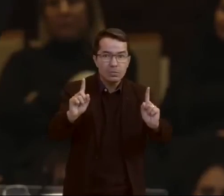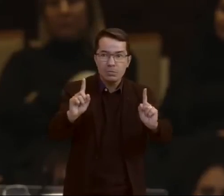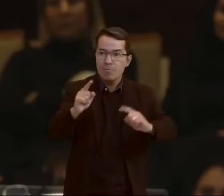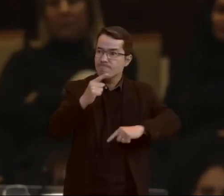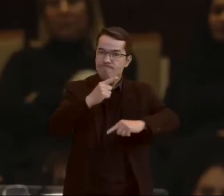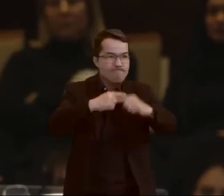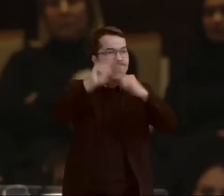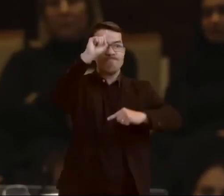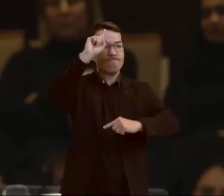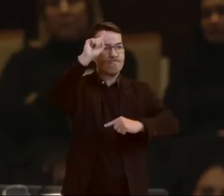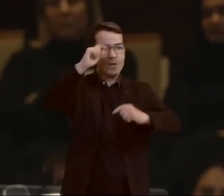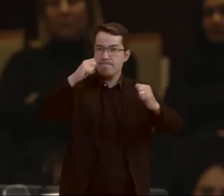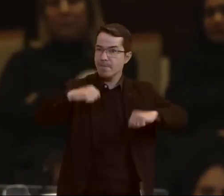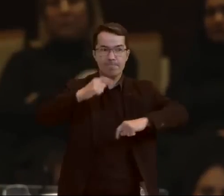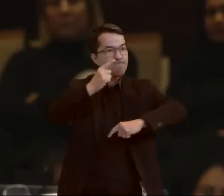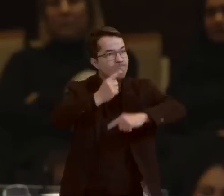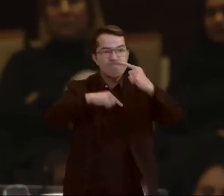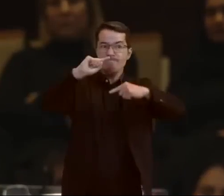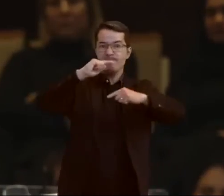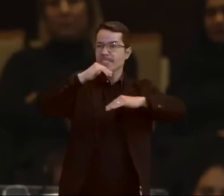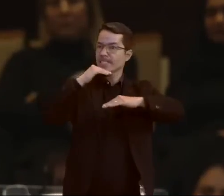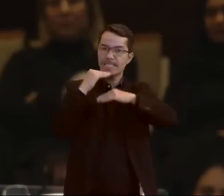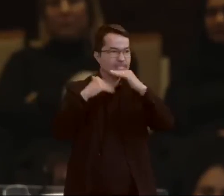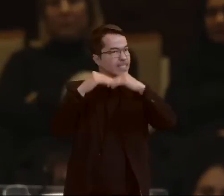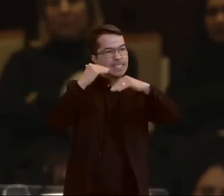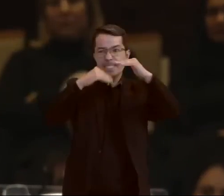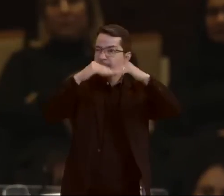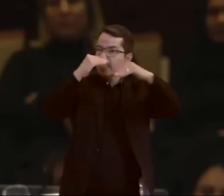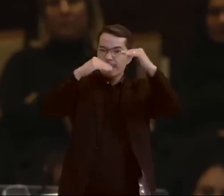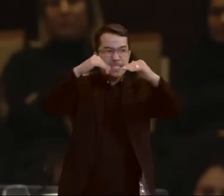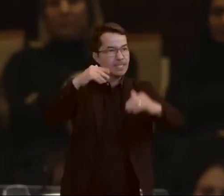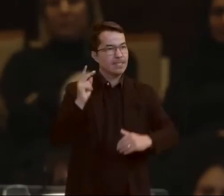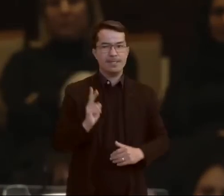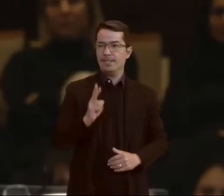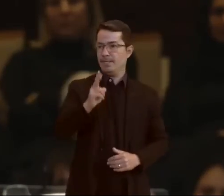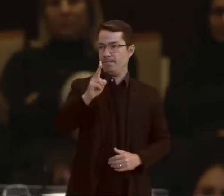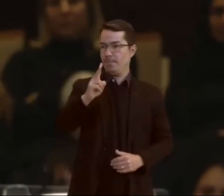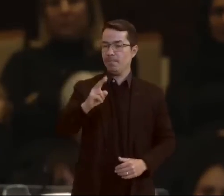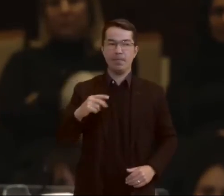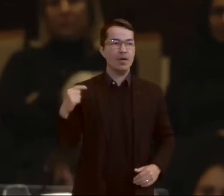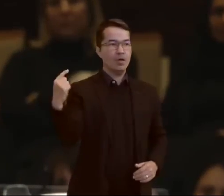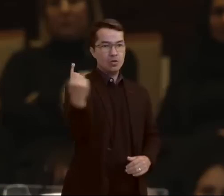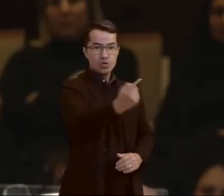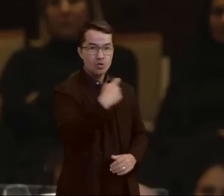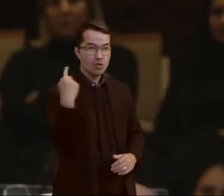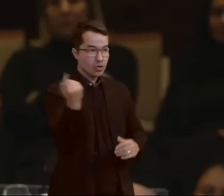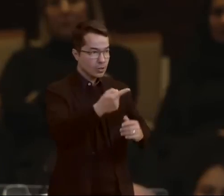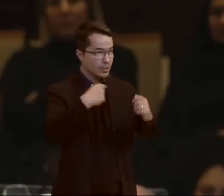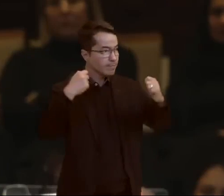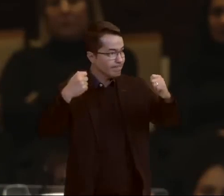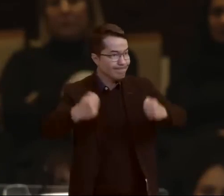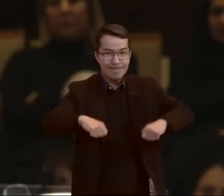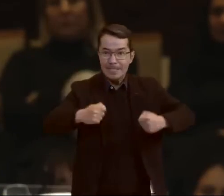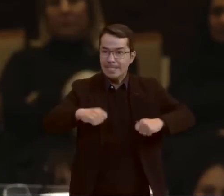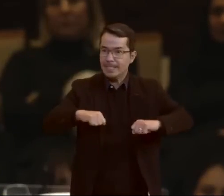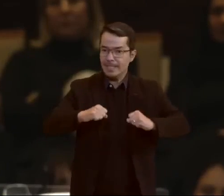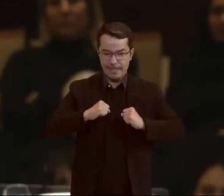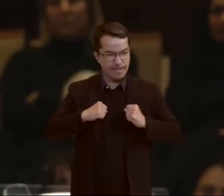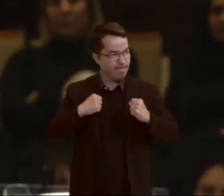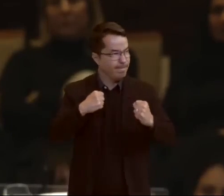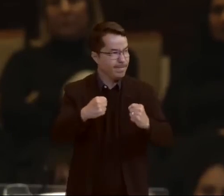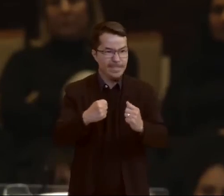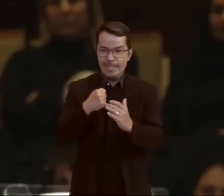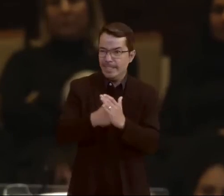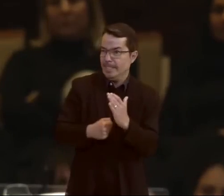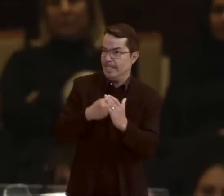entender que há coisas que caem do céu, mas que outras que nós precisamos trabalhar com afinco, com dedicação, mediante